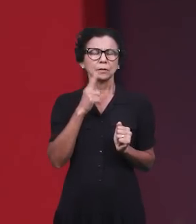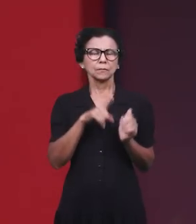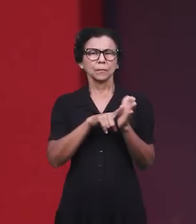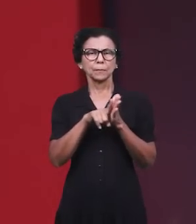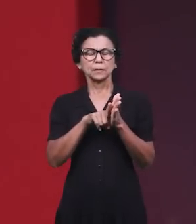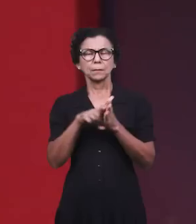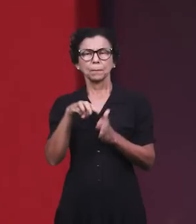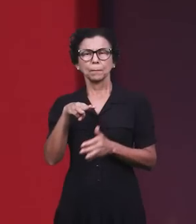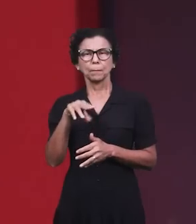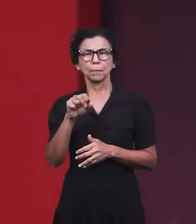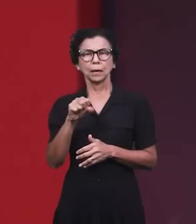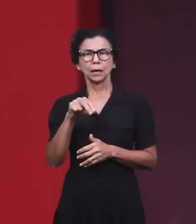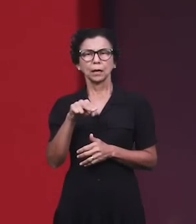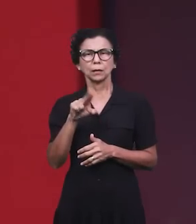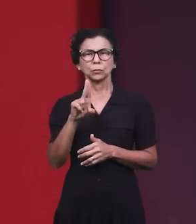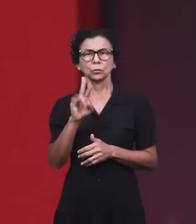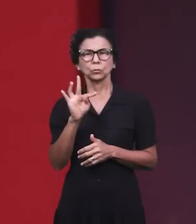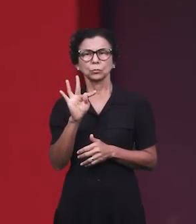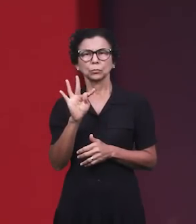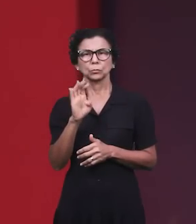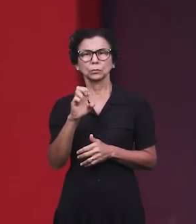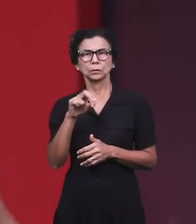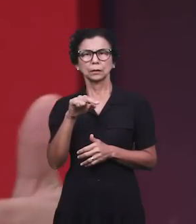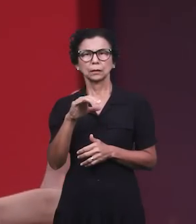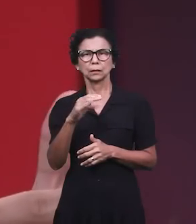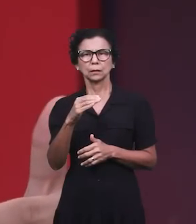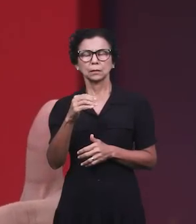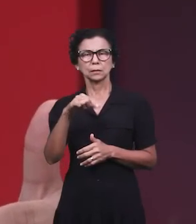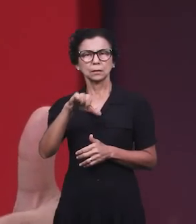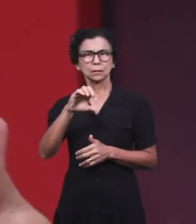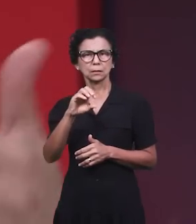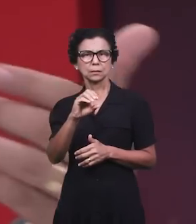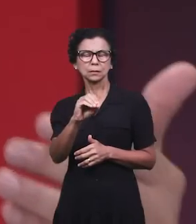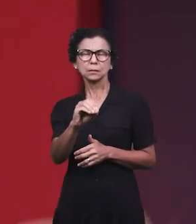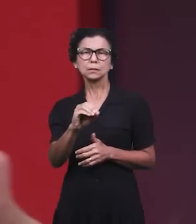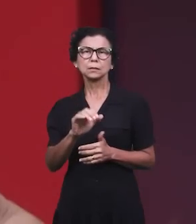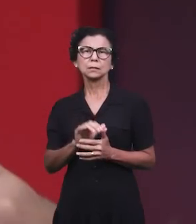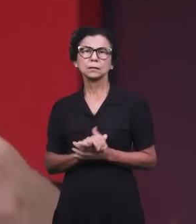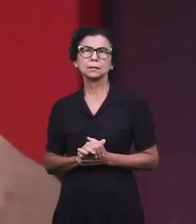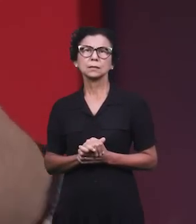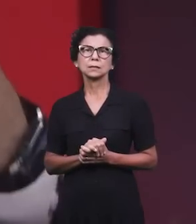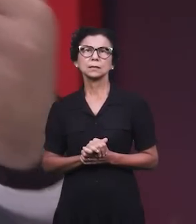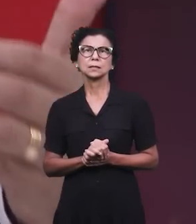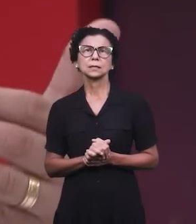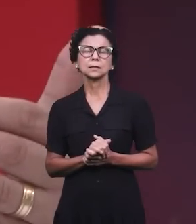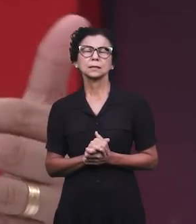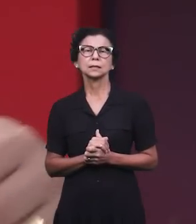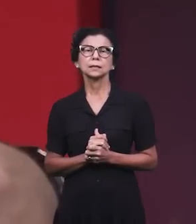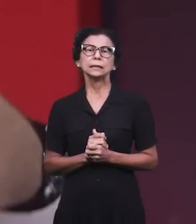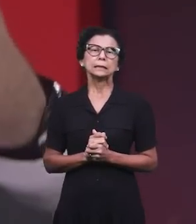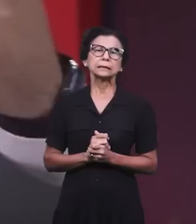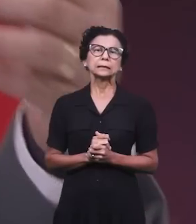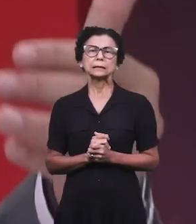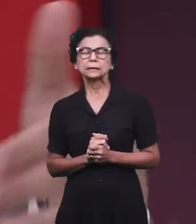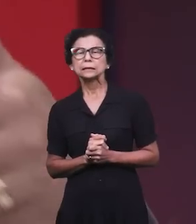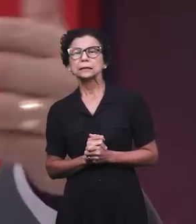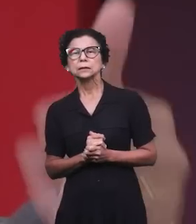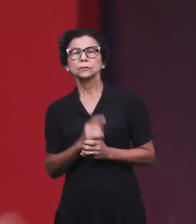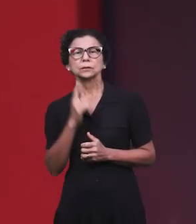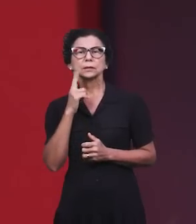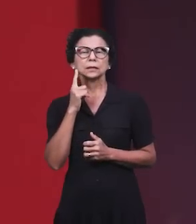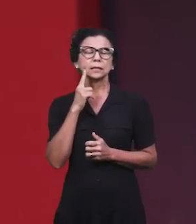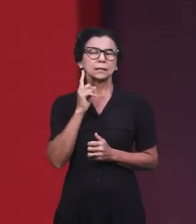manutenção, são atividades que você tem para atividades regulares que visam garantir, né, a vida útil